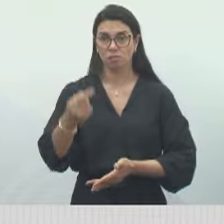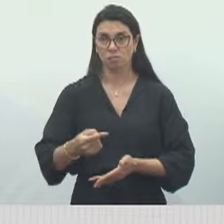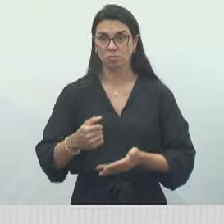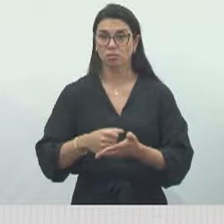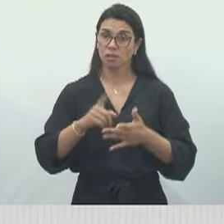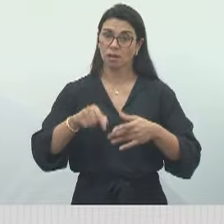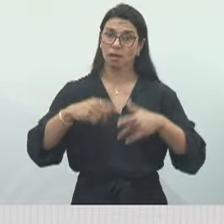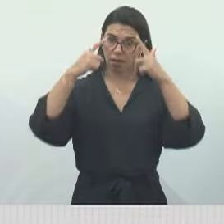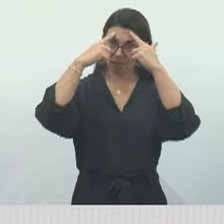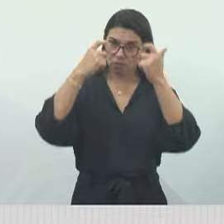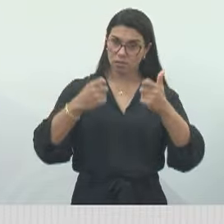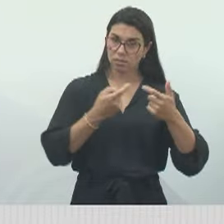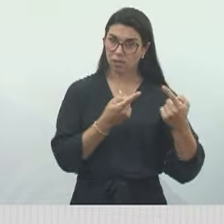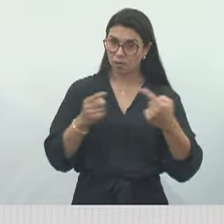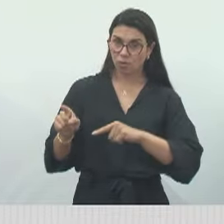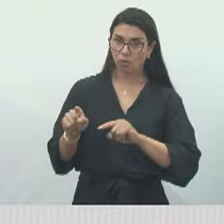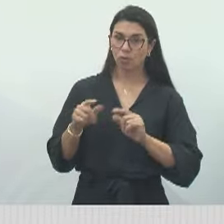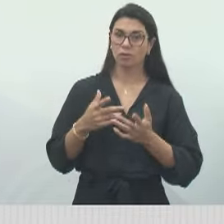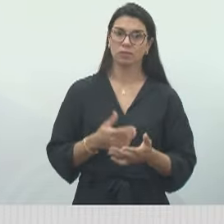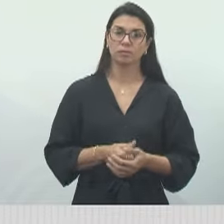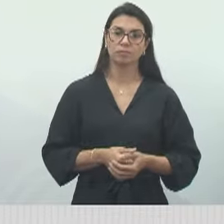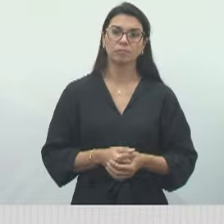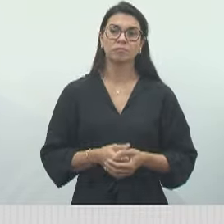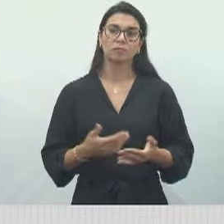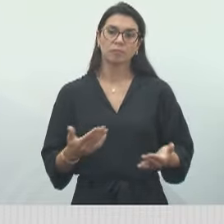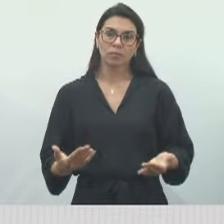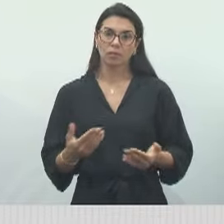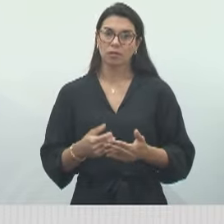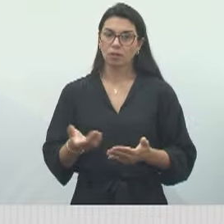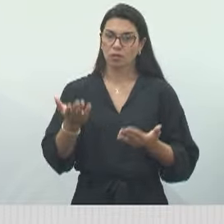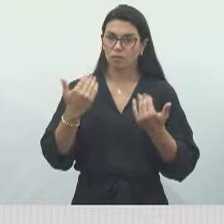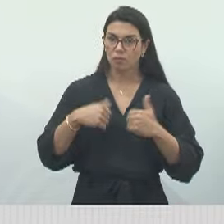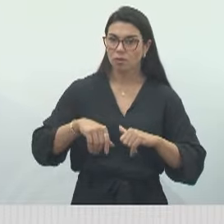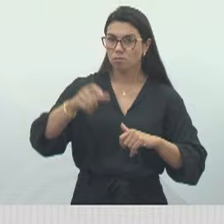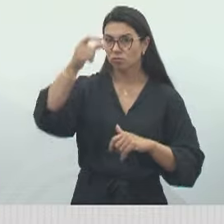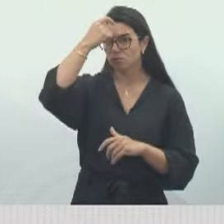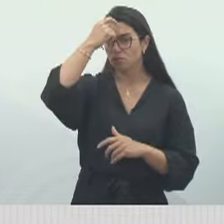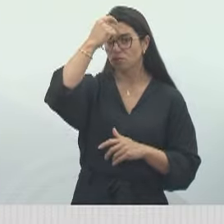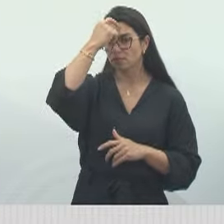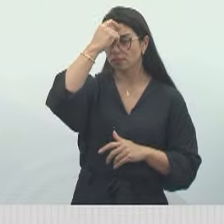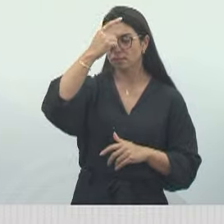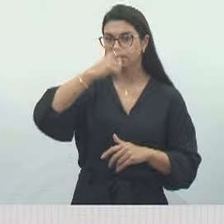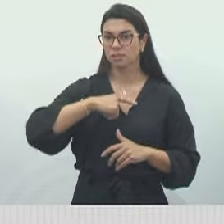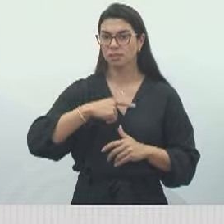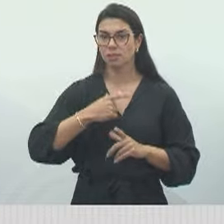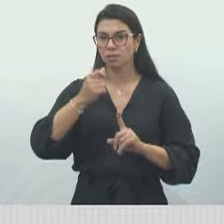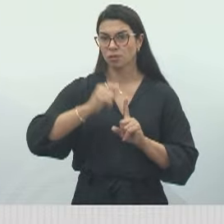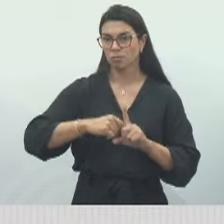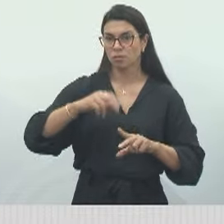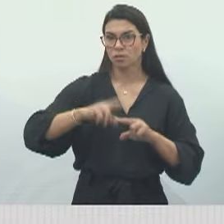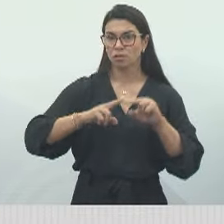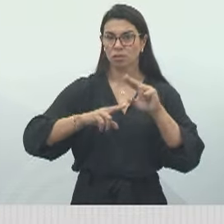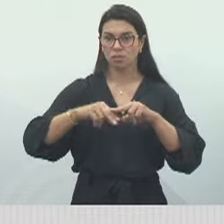uma violência contra o idoso. Tá bom? Então, vamos ter a consciência nesse mês de junho